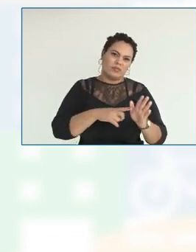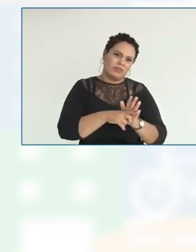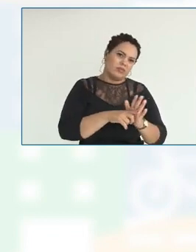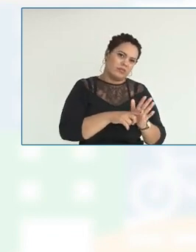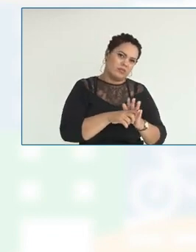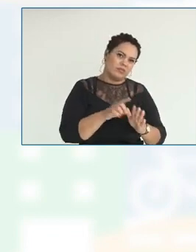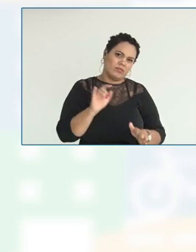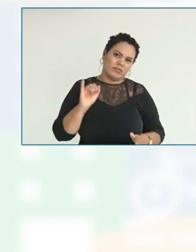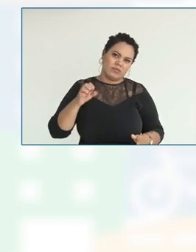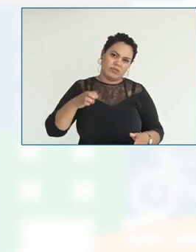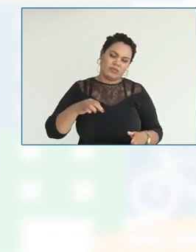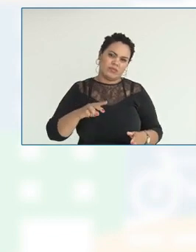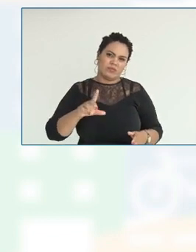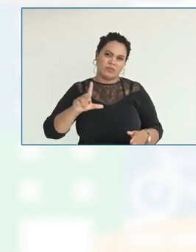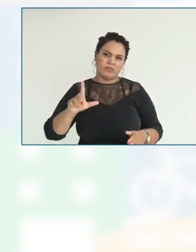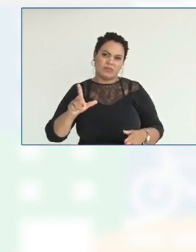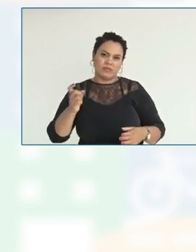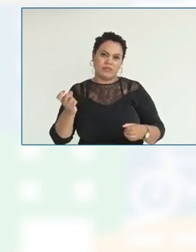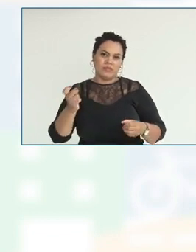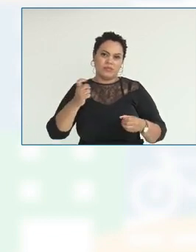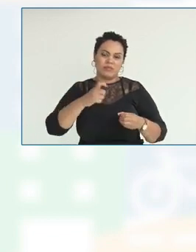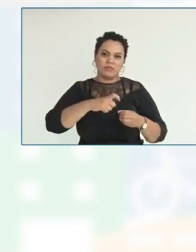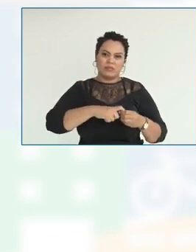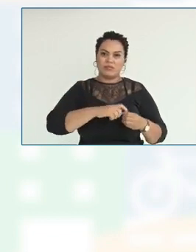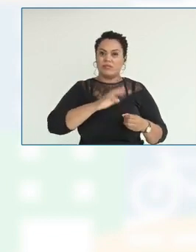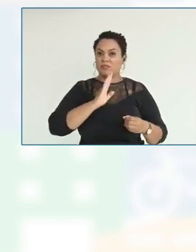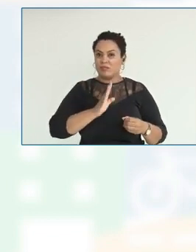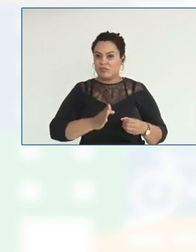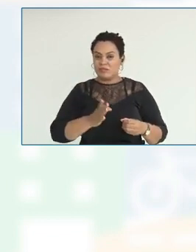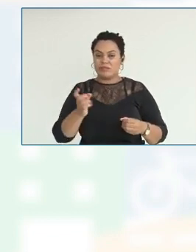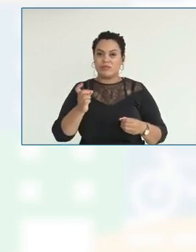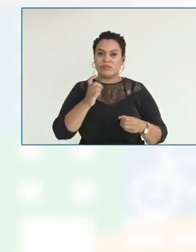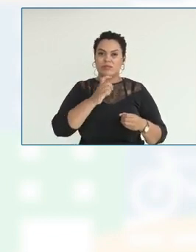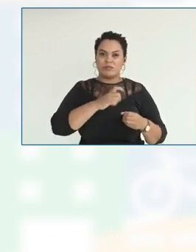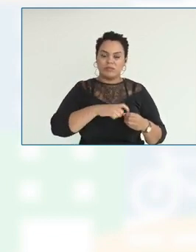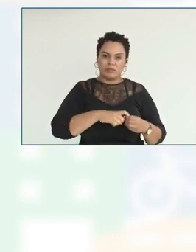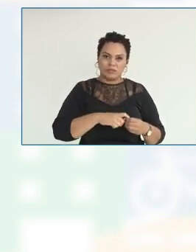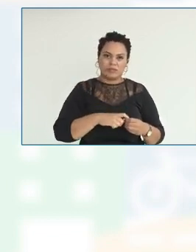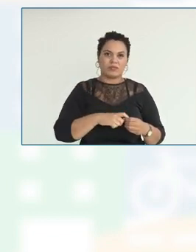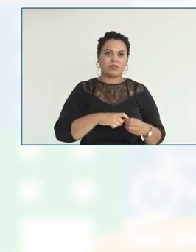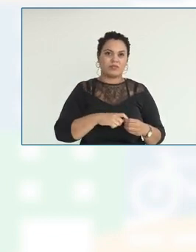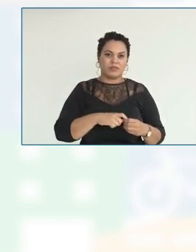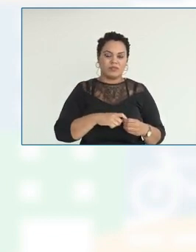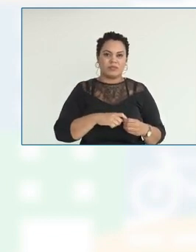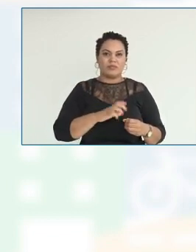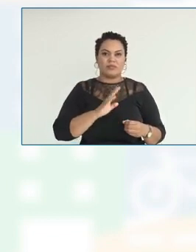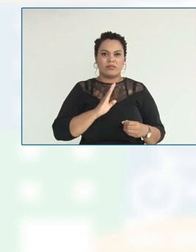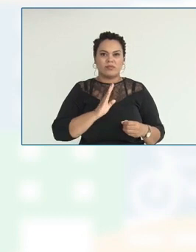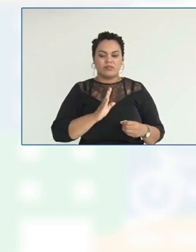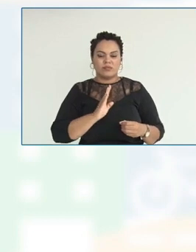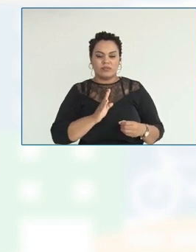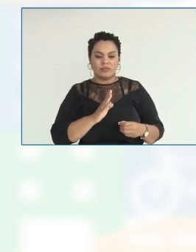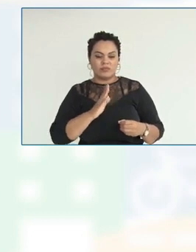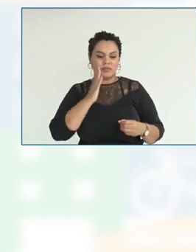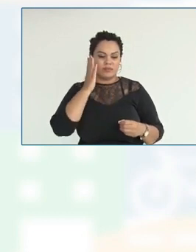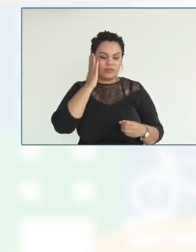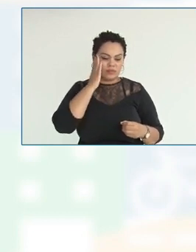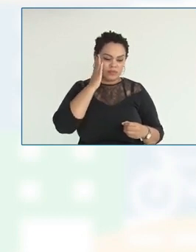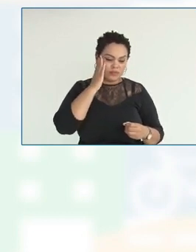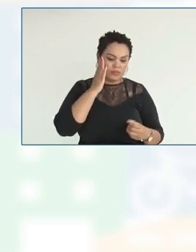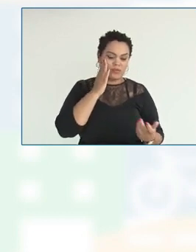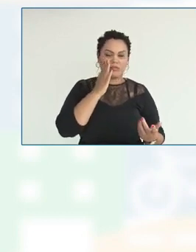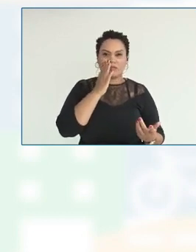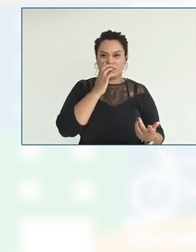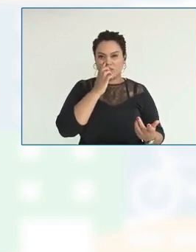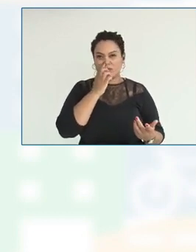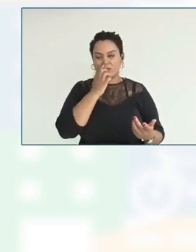a ser retomada. Na verdade, essa investigação no ML já foi retomada, né? Nós estamos qualificando os anos